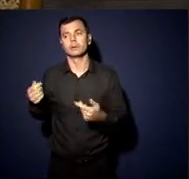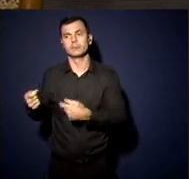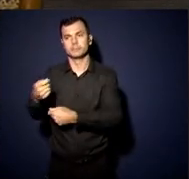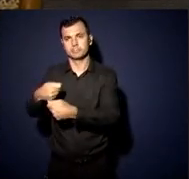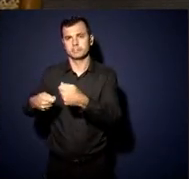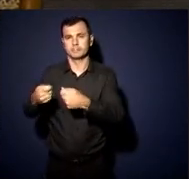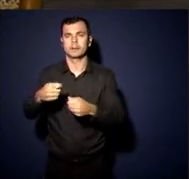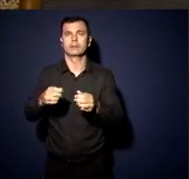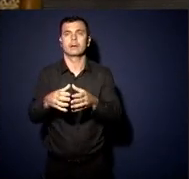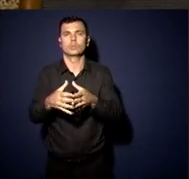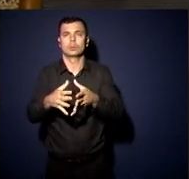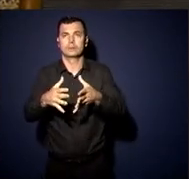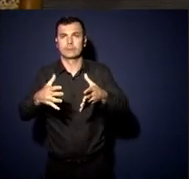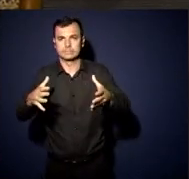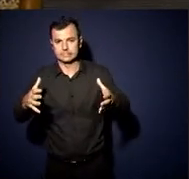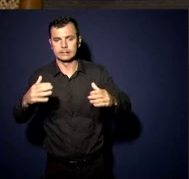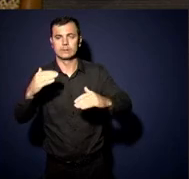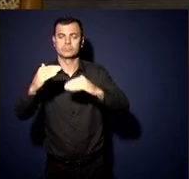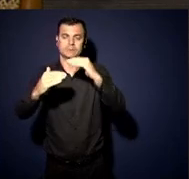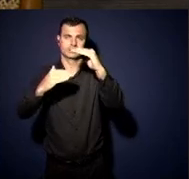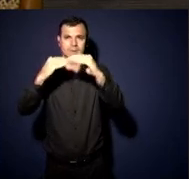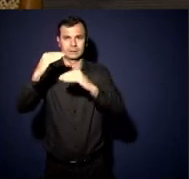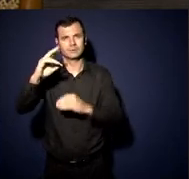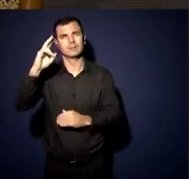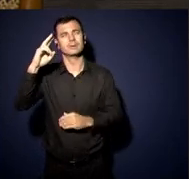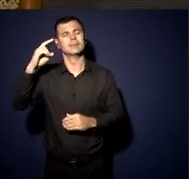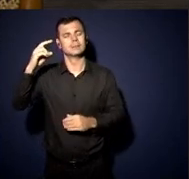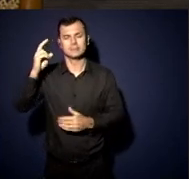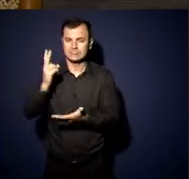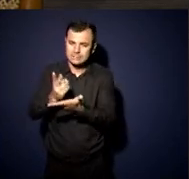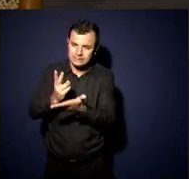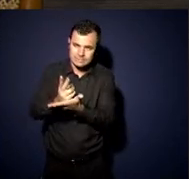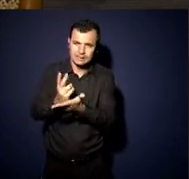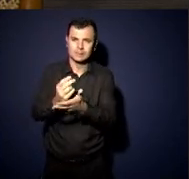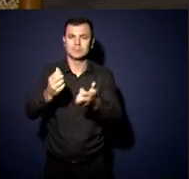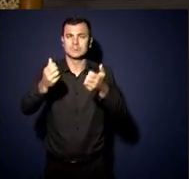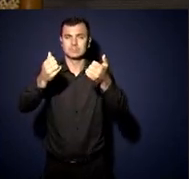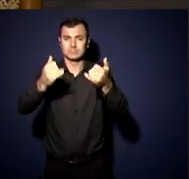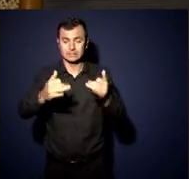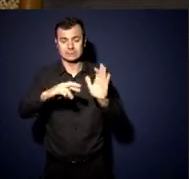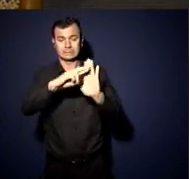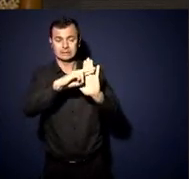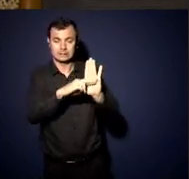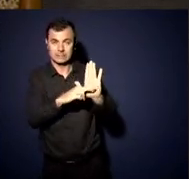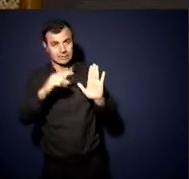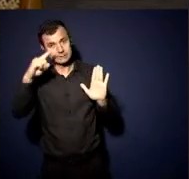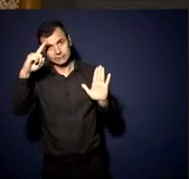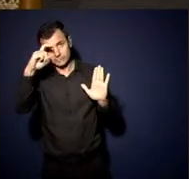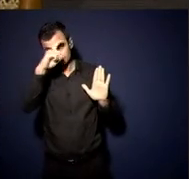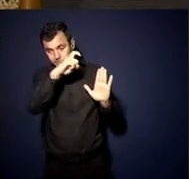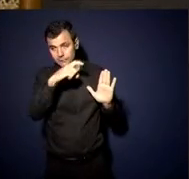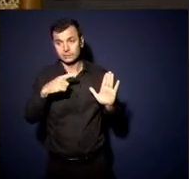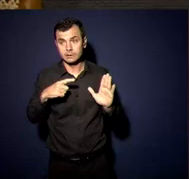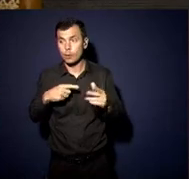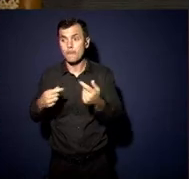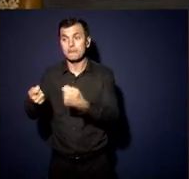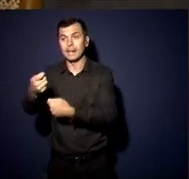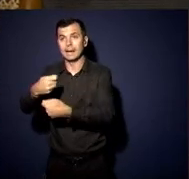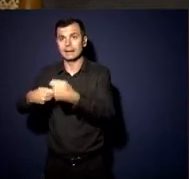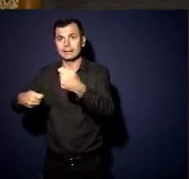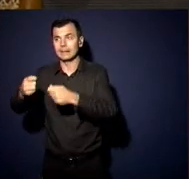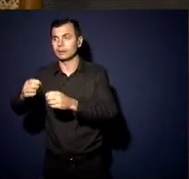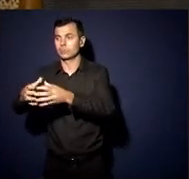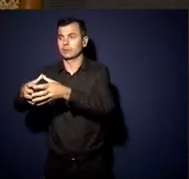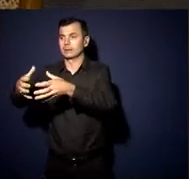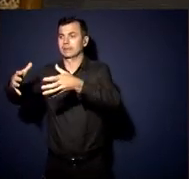se desenvolveu eu tenho falado bastante do desafio regulatório que é lidar com o mercado que só cresce e